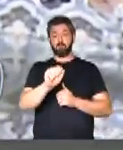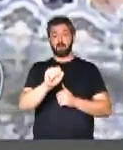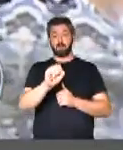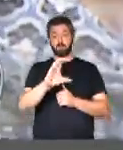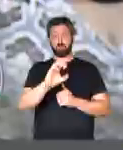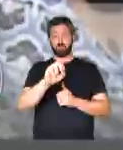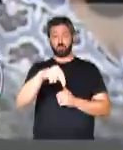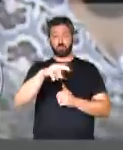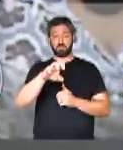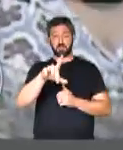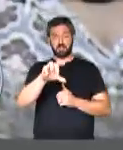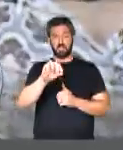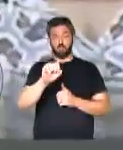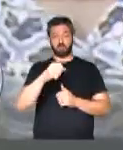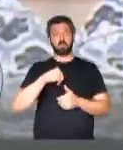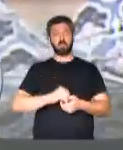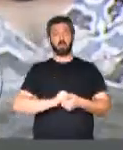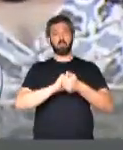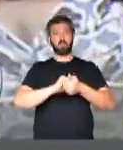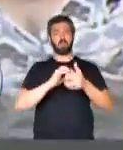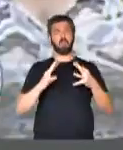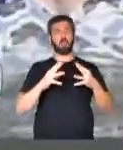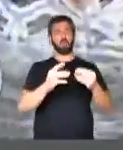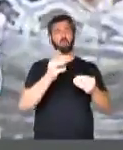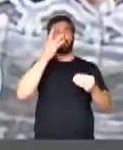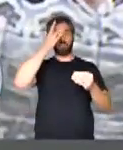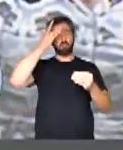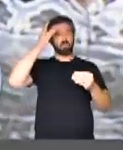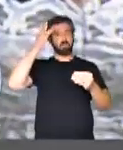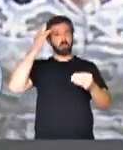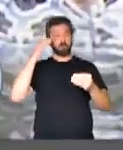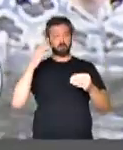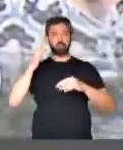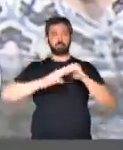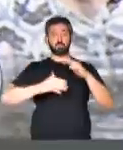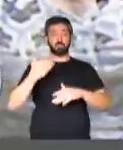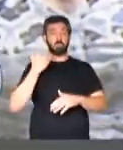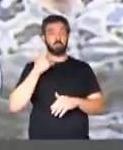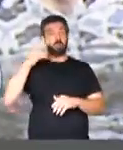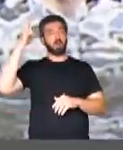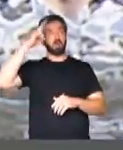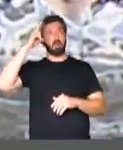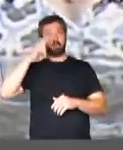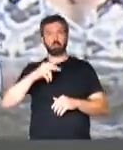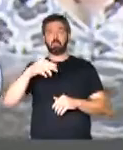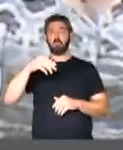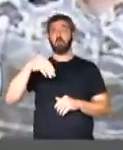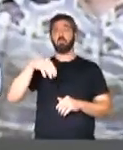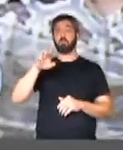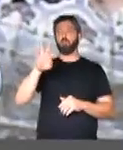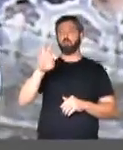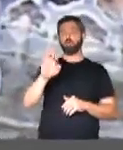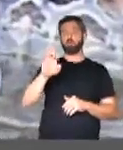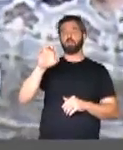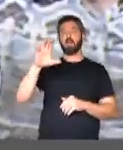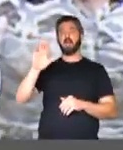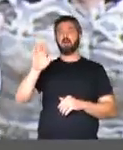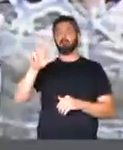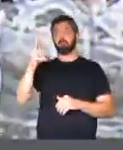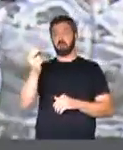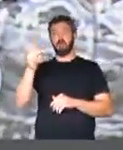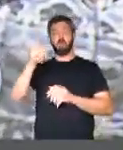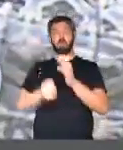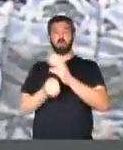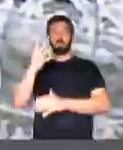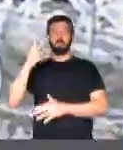cumprimentar todos os bancários e bancárias e lembrar aqui da memória de Mute de Carvalho, que foi um dos fundadores